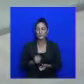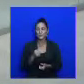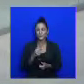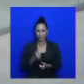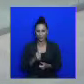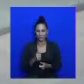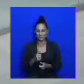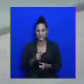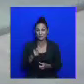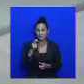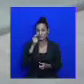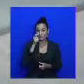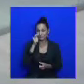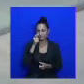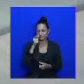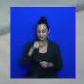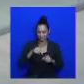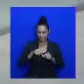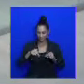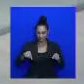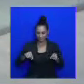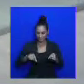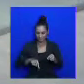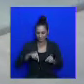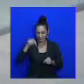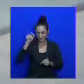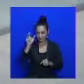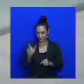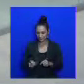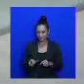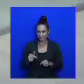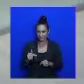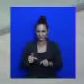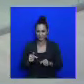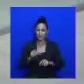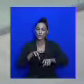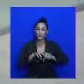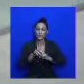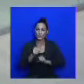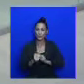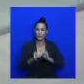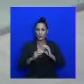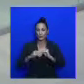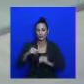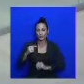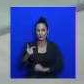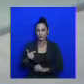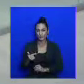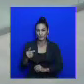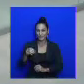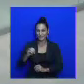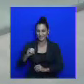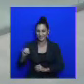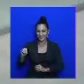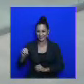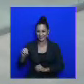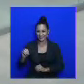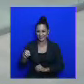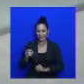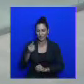é muito bem vamos confirmar As Sete Colunas sorteadas no super 7 concurso de número duzentos